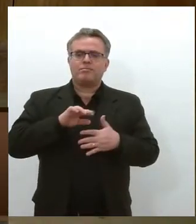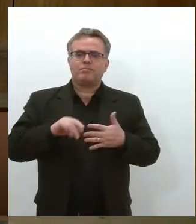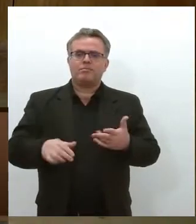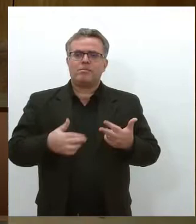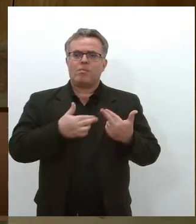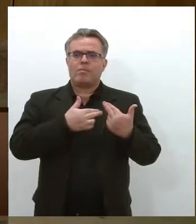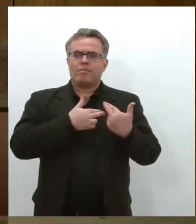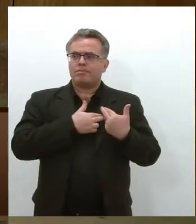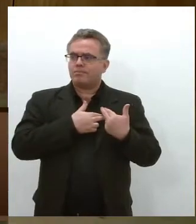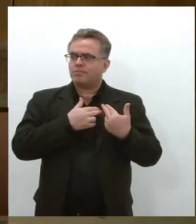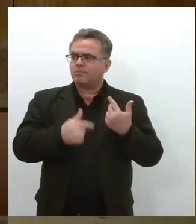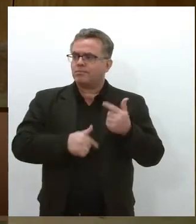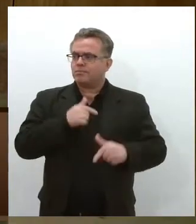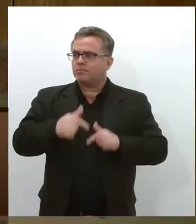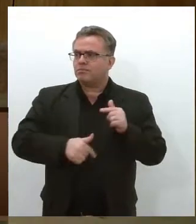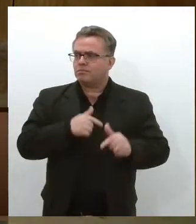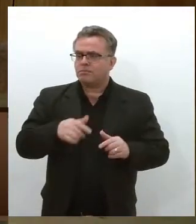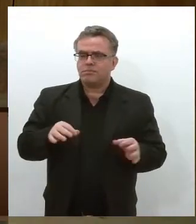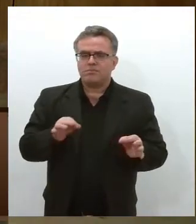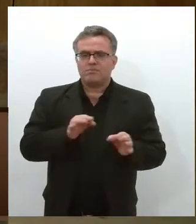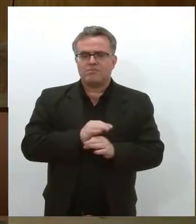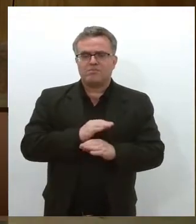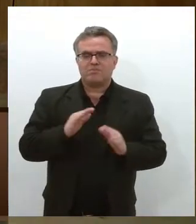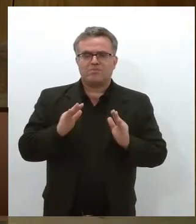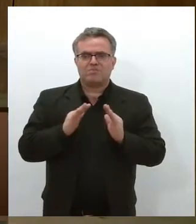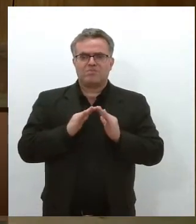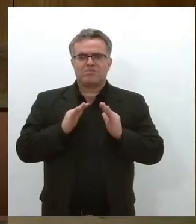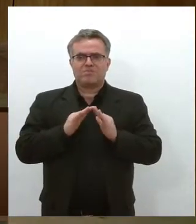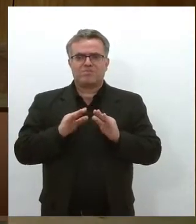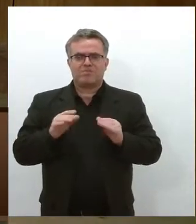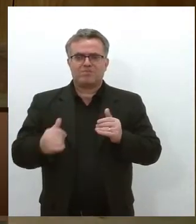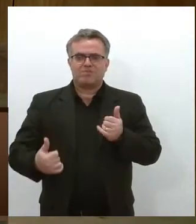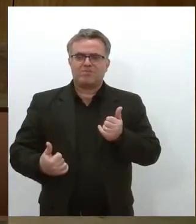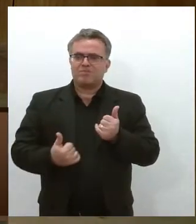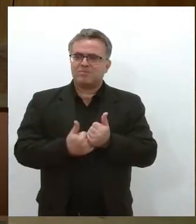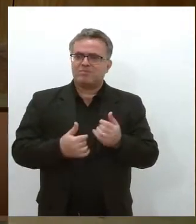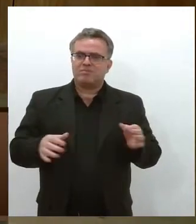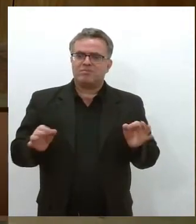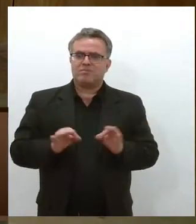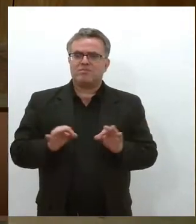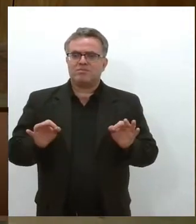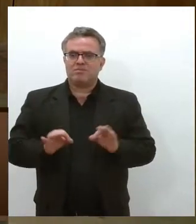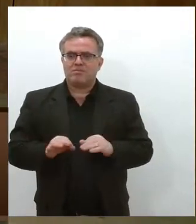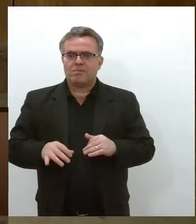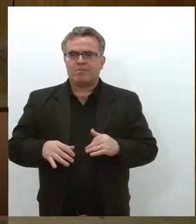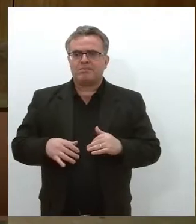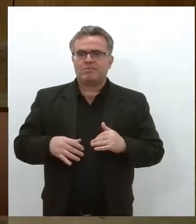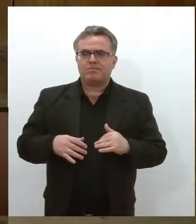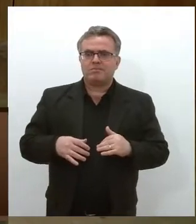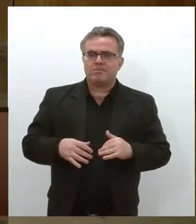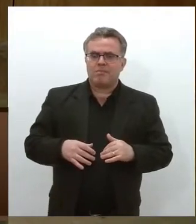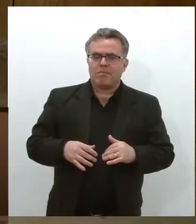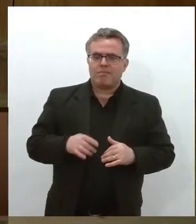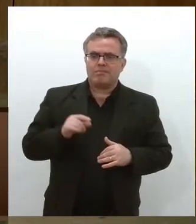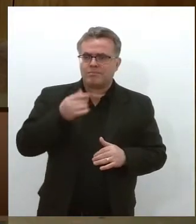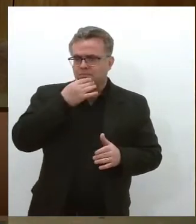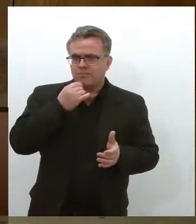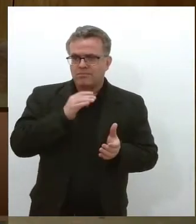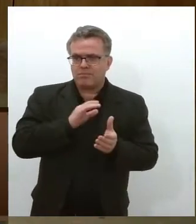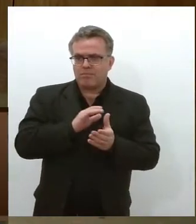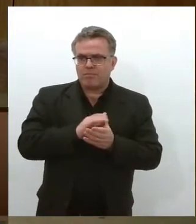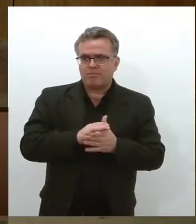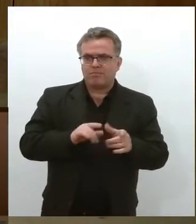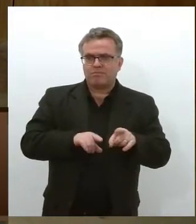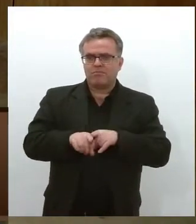também internamente, em casa, a falta do apoio do marido, e muitas vezes também o homem que está em casa, seja o marido, seja o irmão, o marido